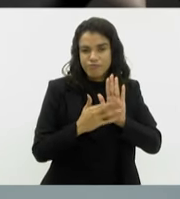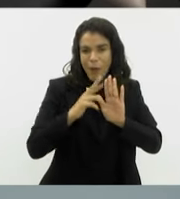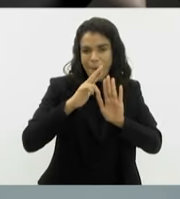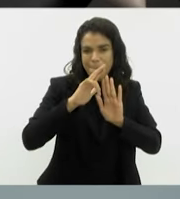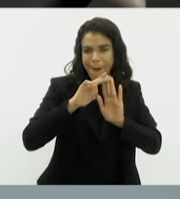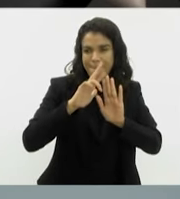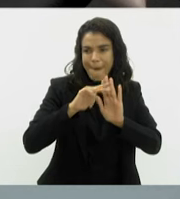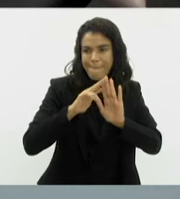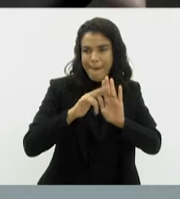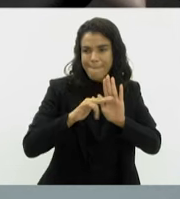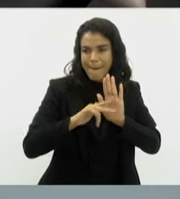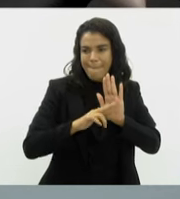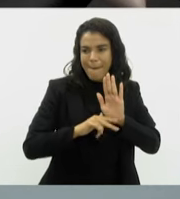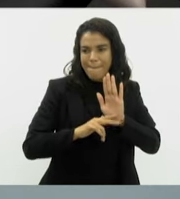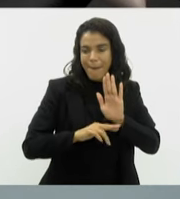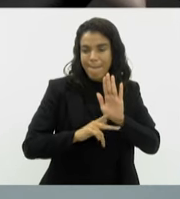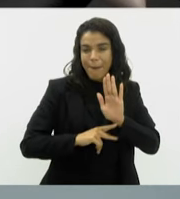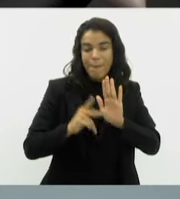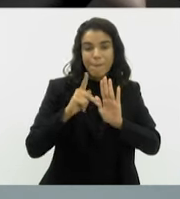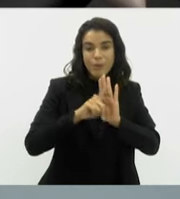diversos projetos de leis.